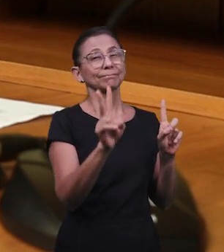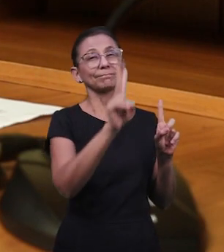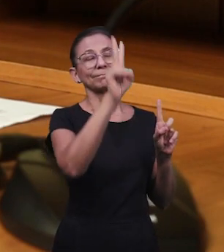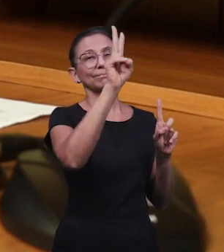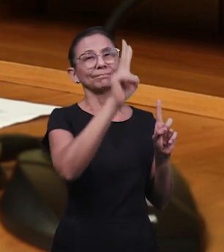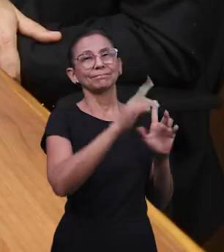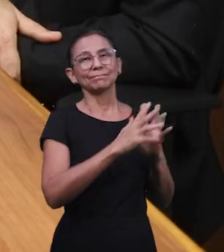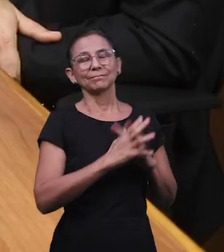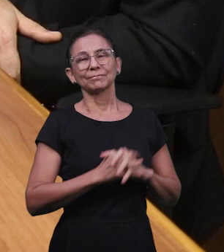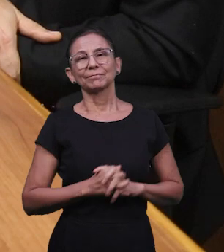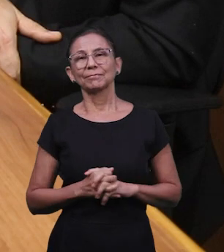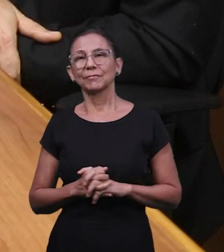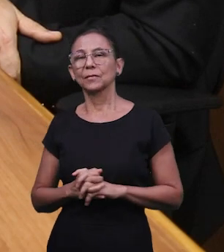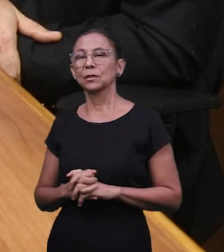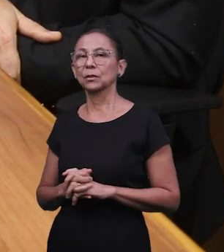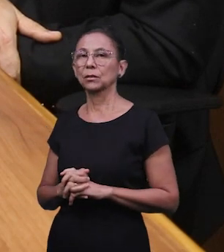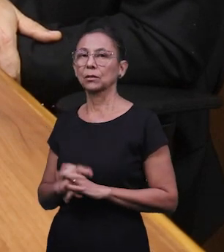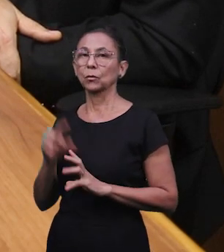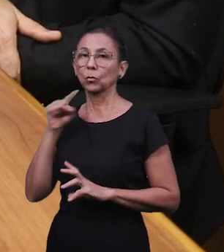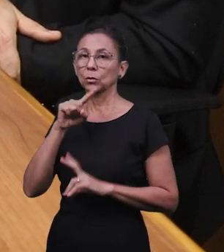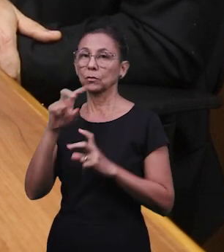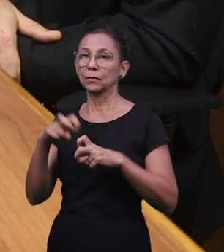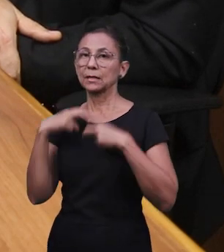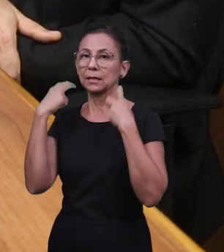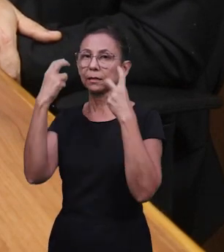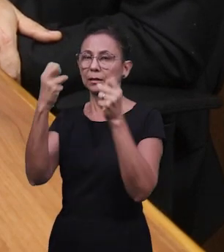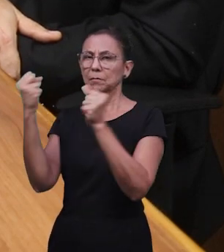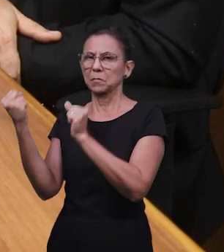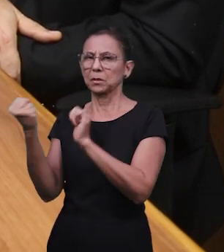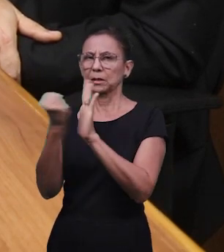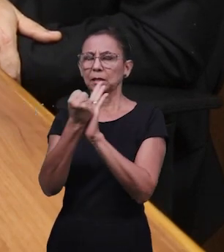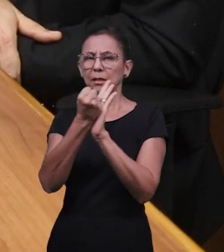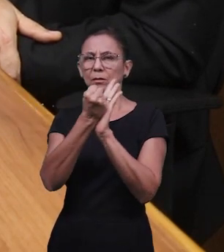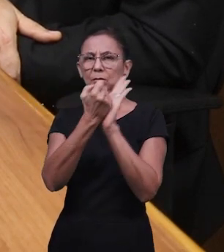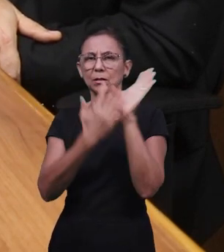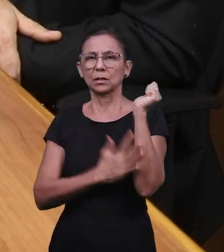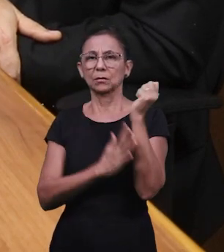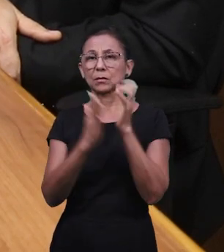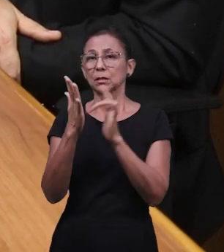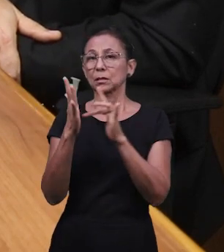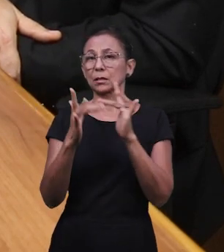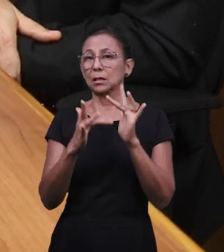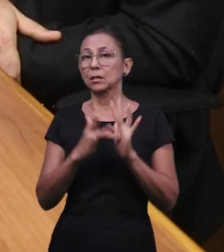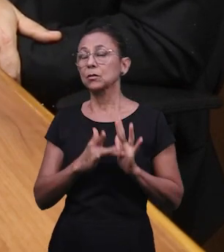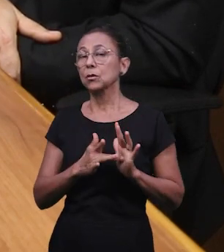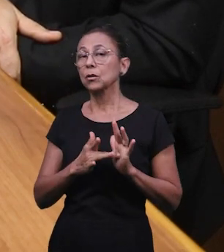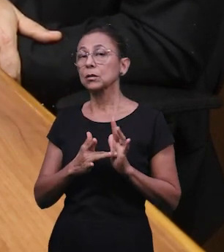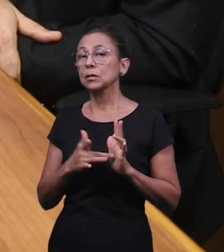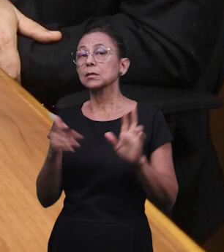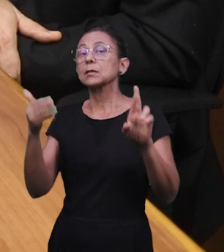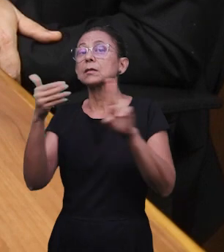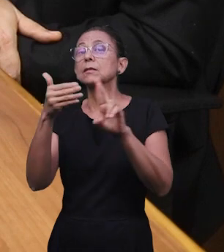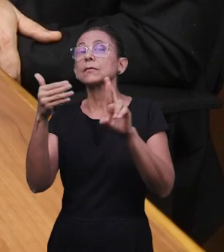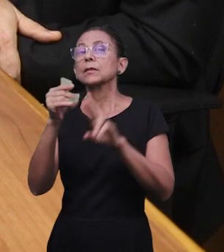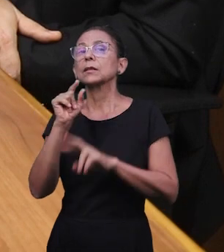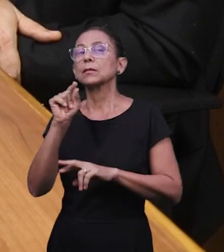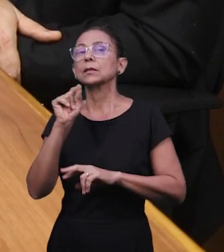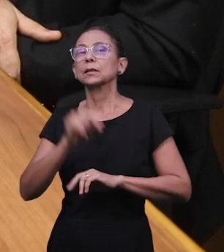Então, quando você clama pelo poder do sangue de Jesus, quando você se refere ao sangue de Jesus, você está se